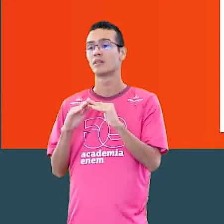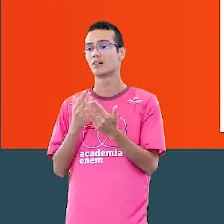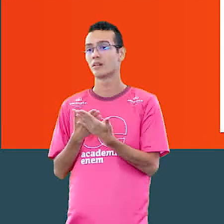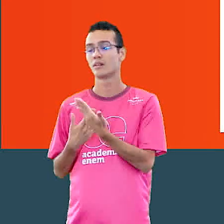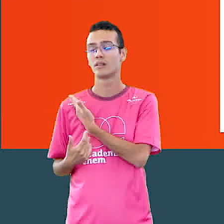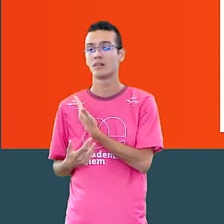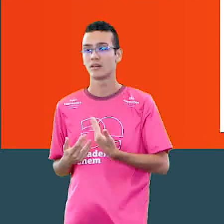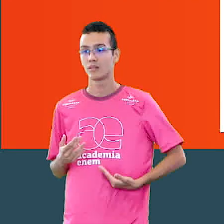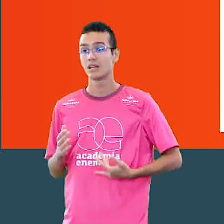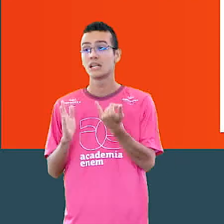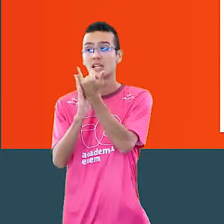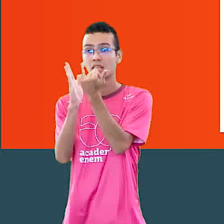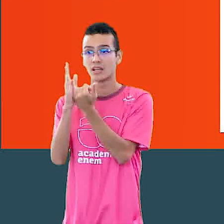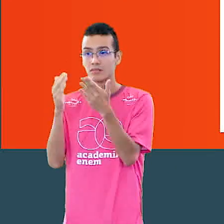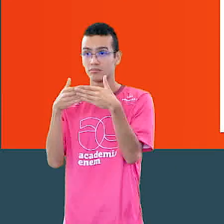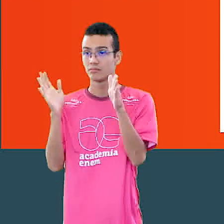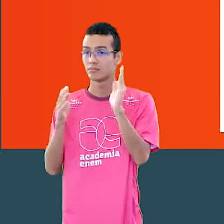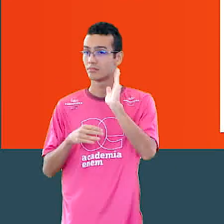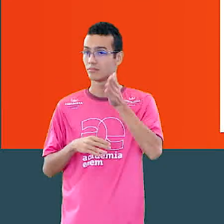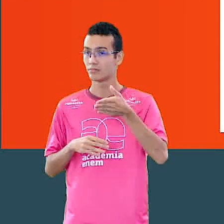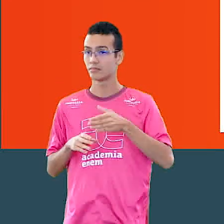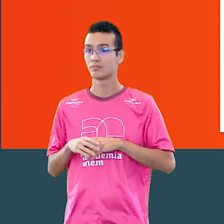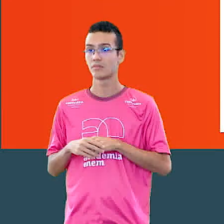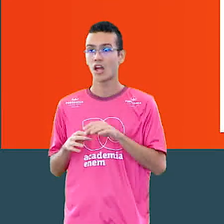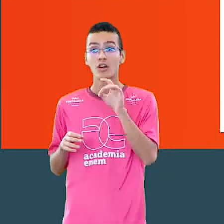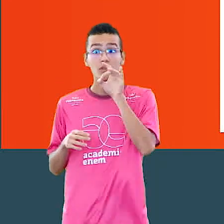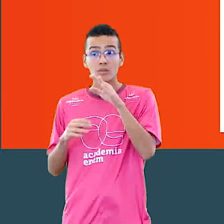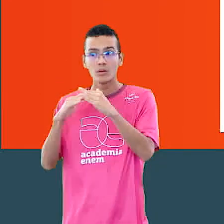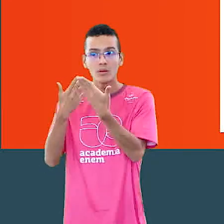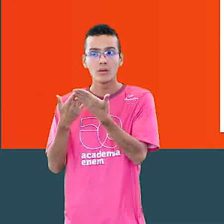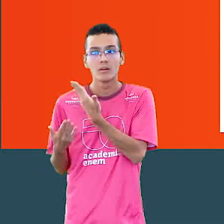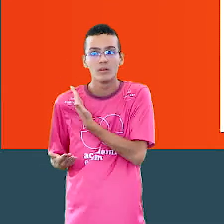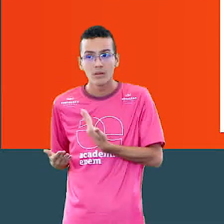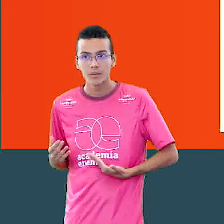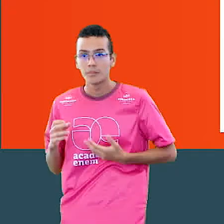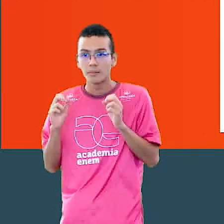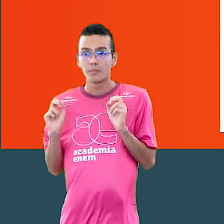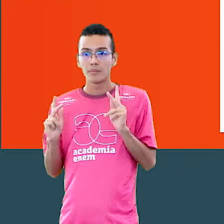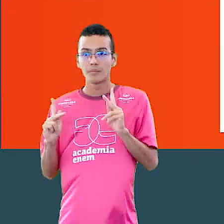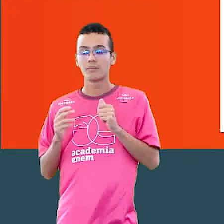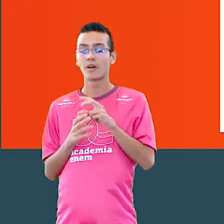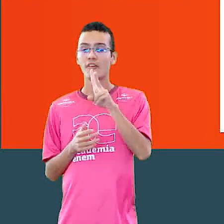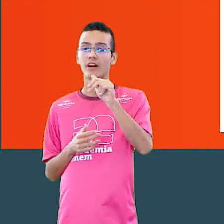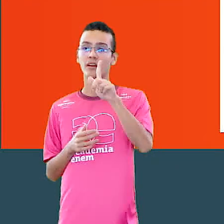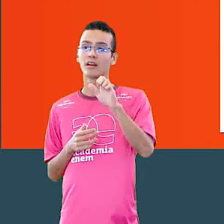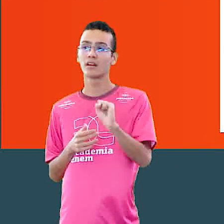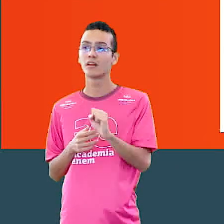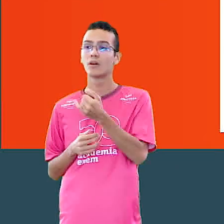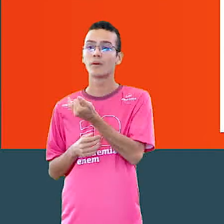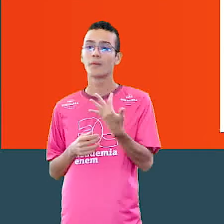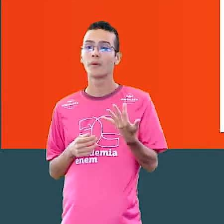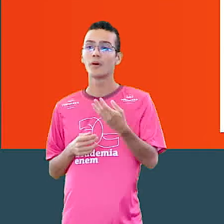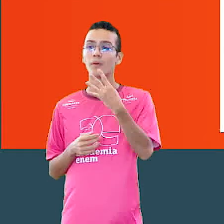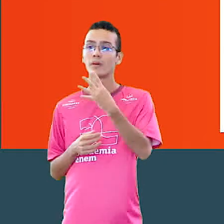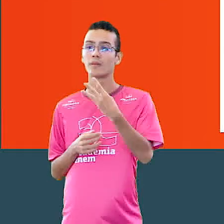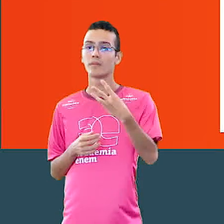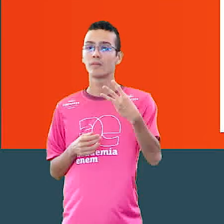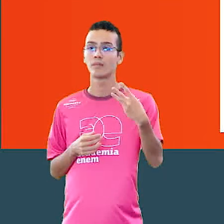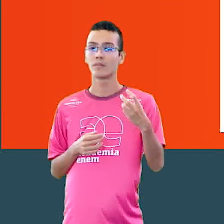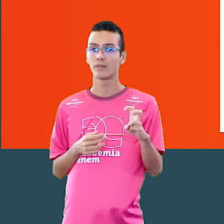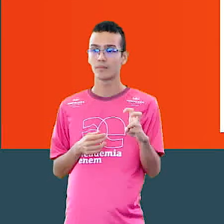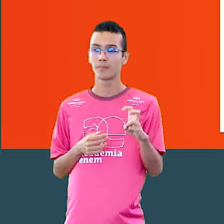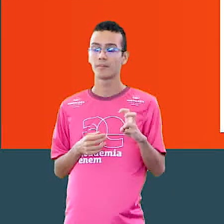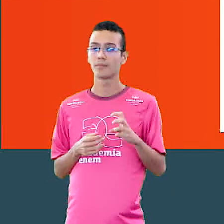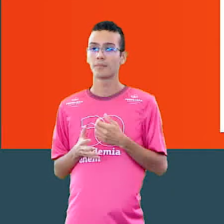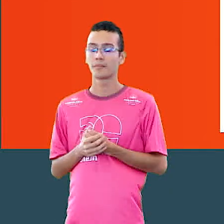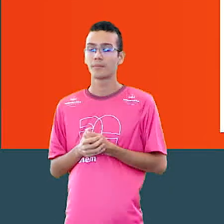inscrições, inclusive, estão abertas, só para escolas públicas. Vagas, quantas vagas? 435 vagas.